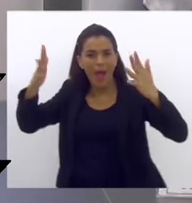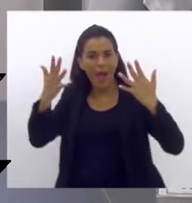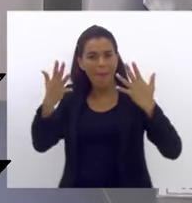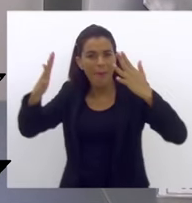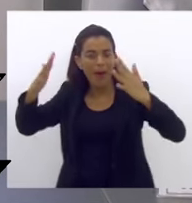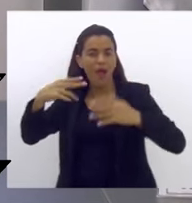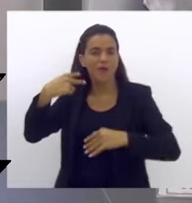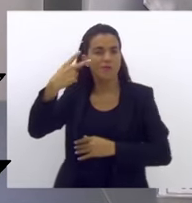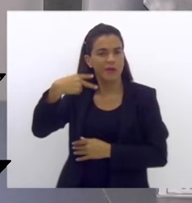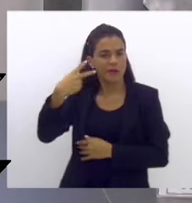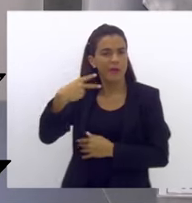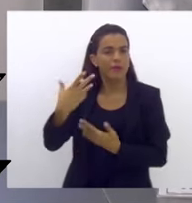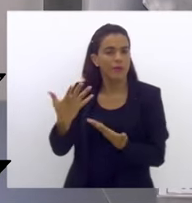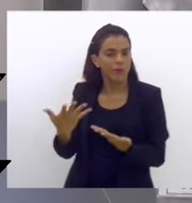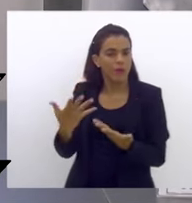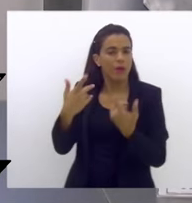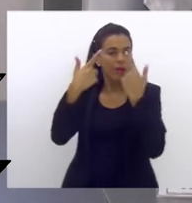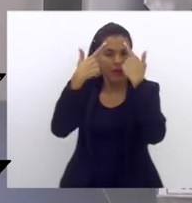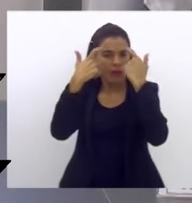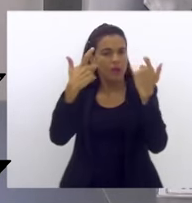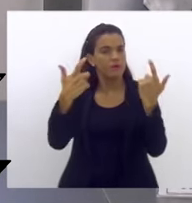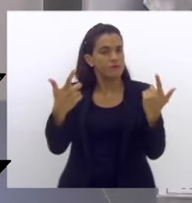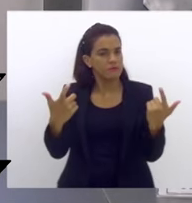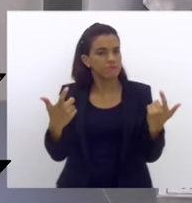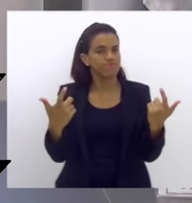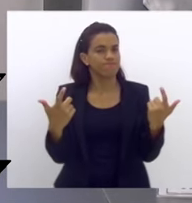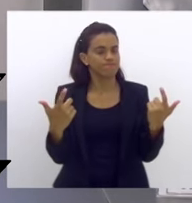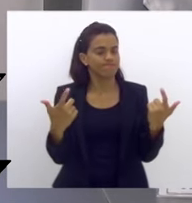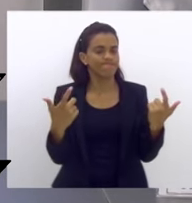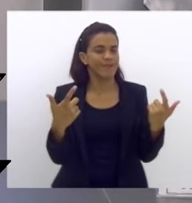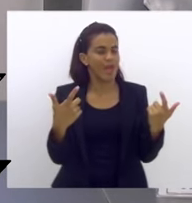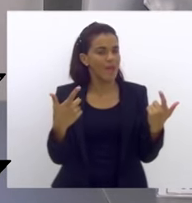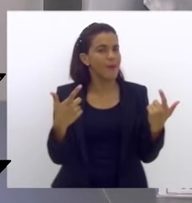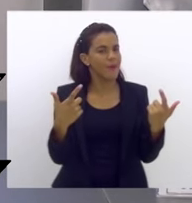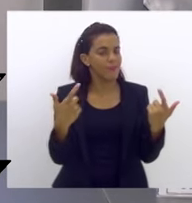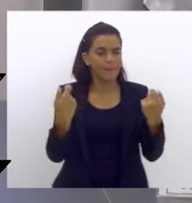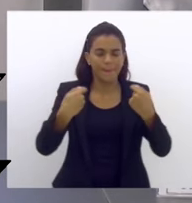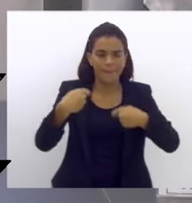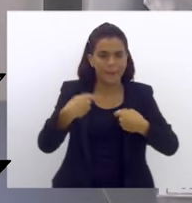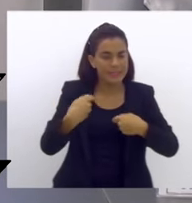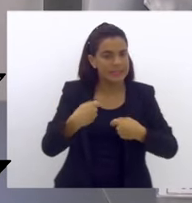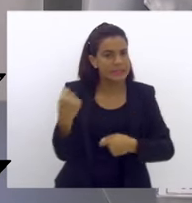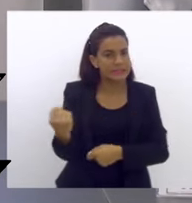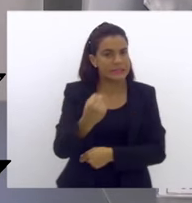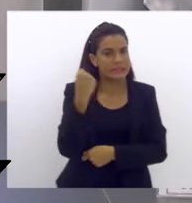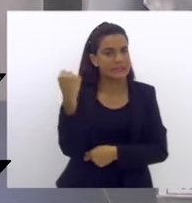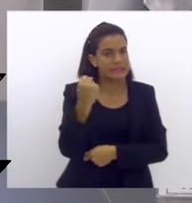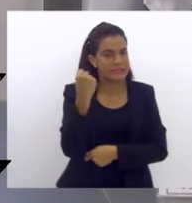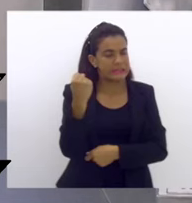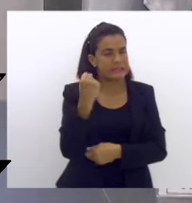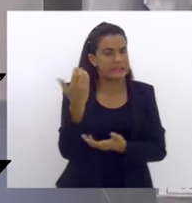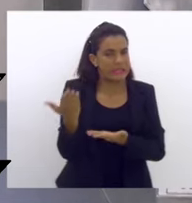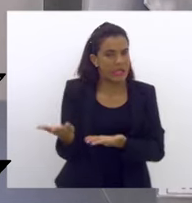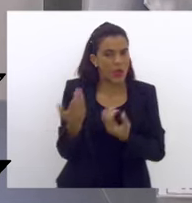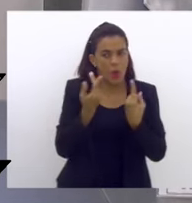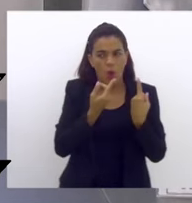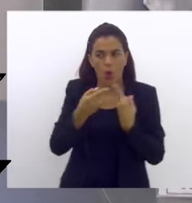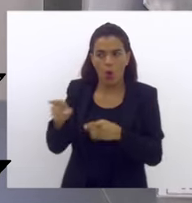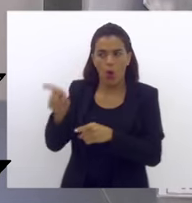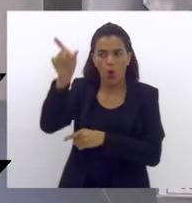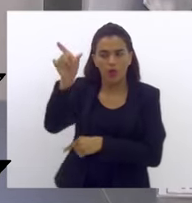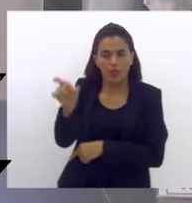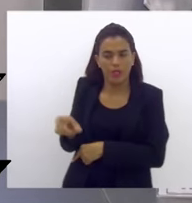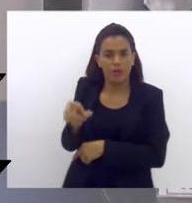independente disso A violência é algo que tem que se registrar de fato gravíssima violência política contra o